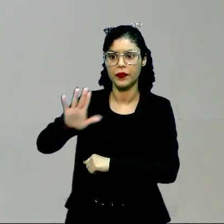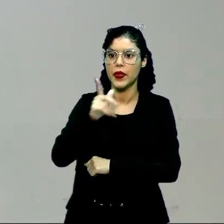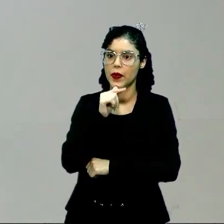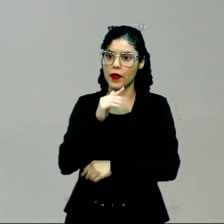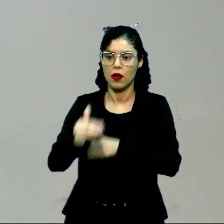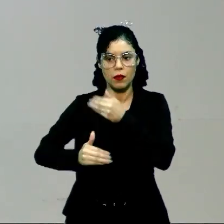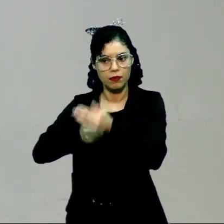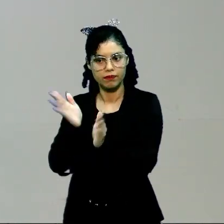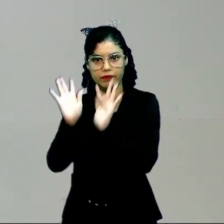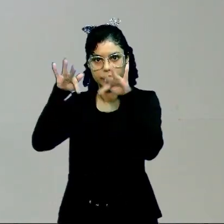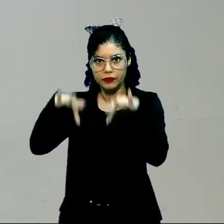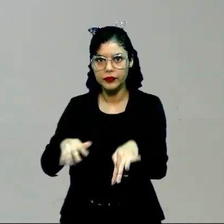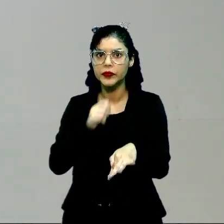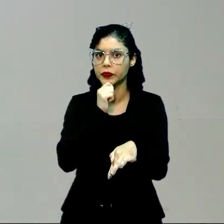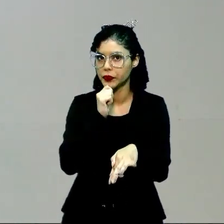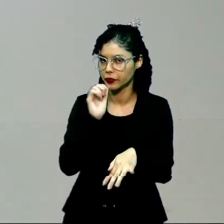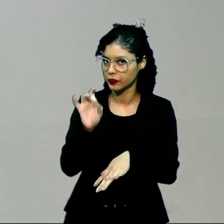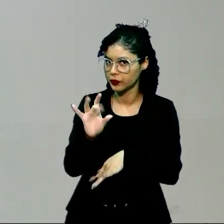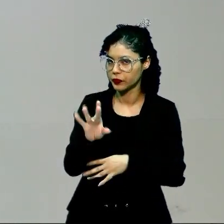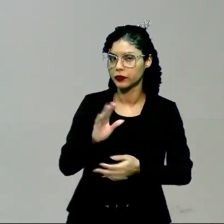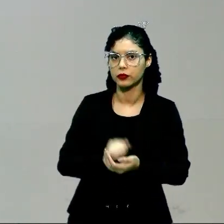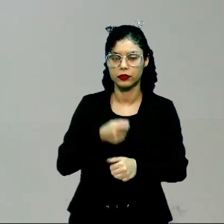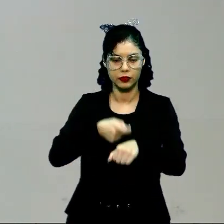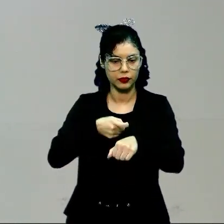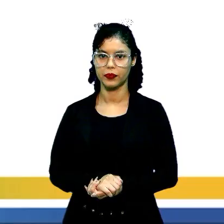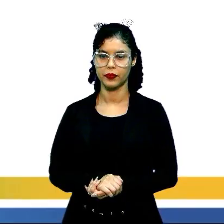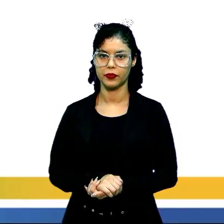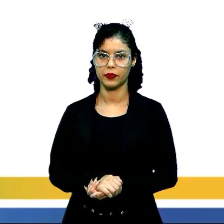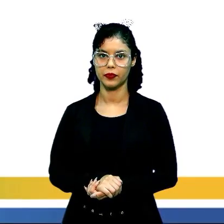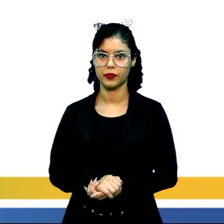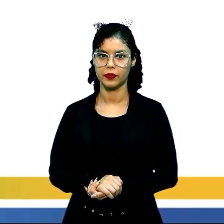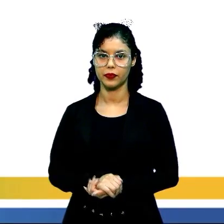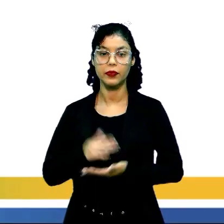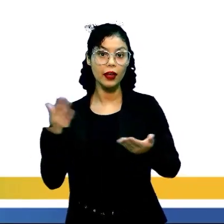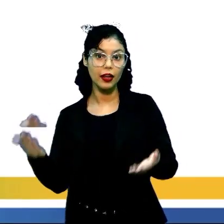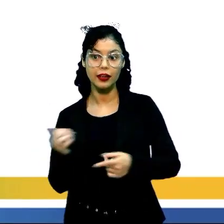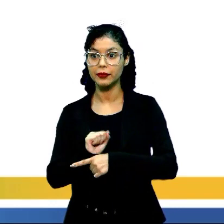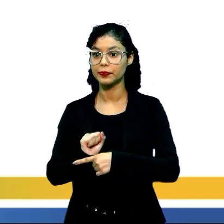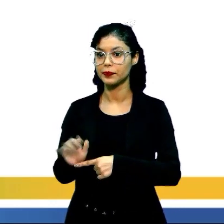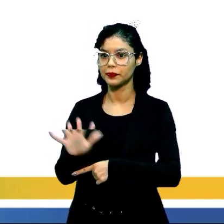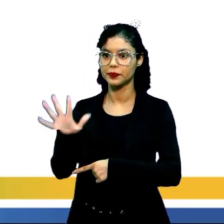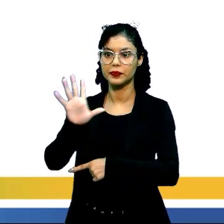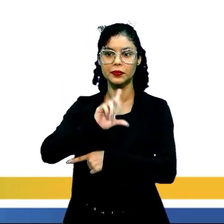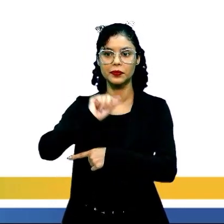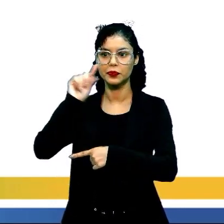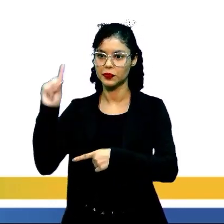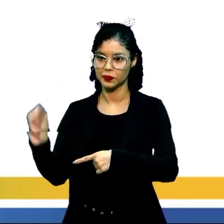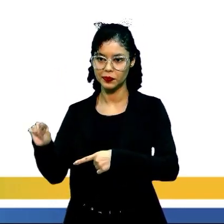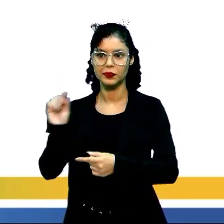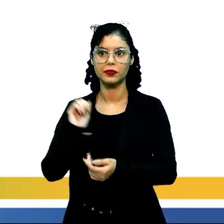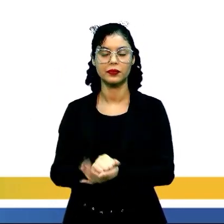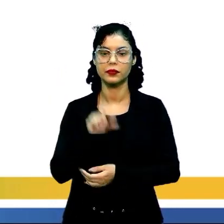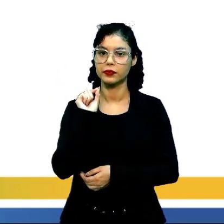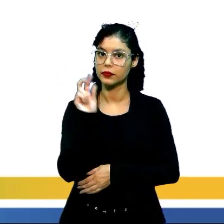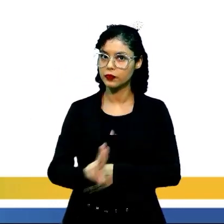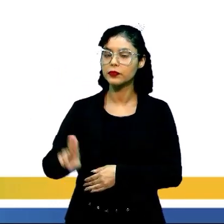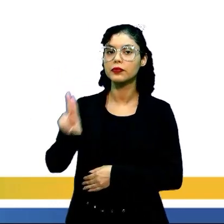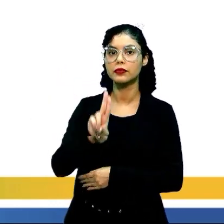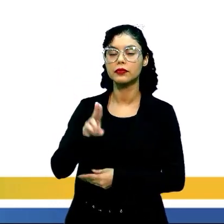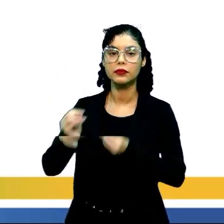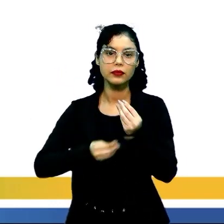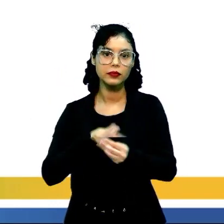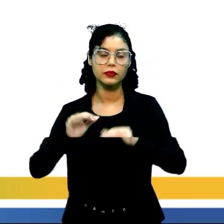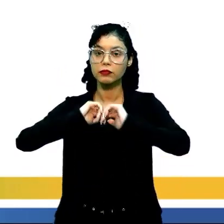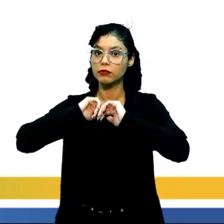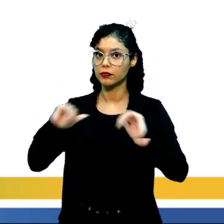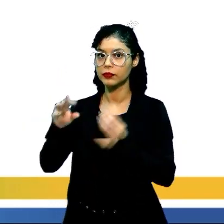final do processo fica ali somente a fase sólida, que é o sal. Já a destilação simples, na verdade, ela tem que ser usada para